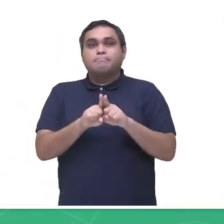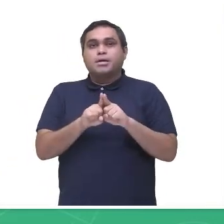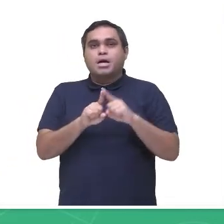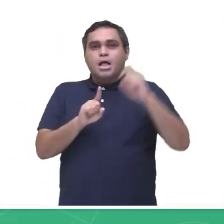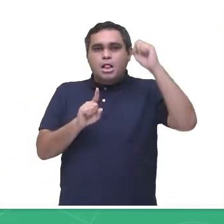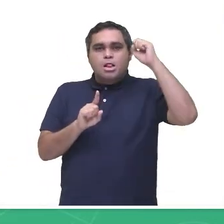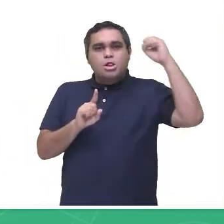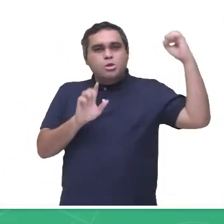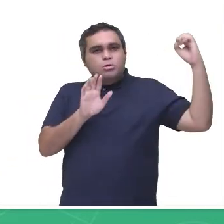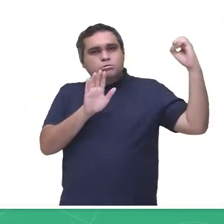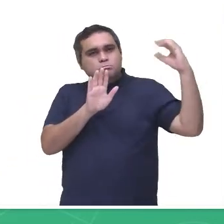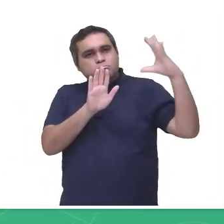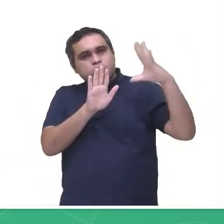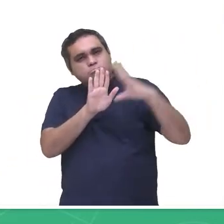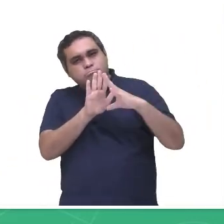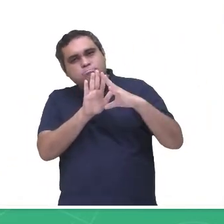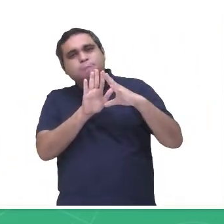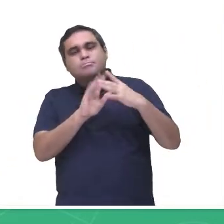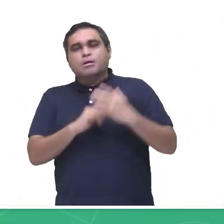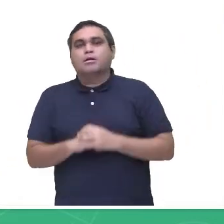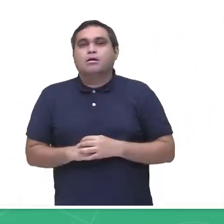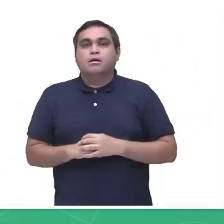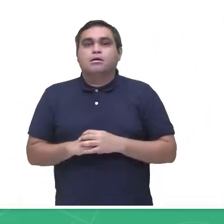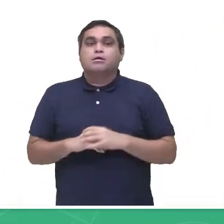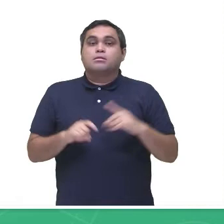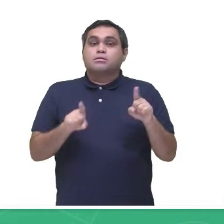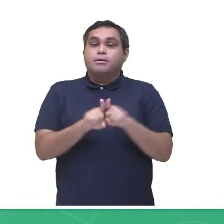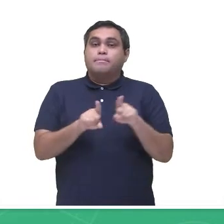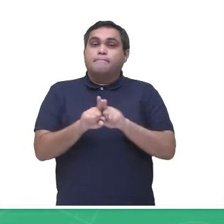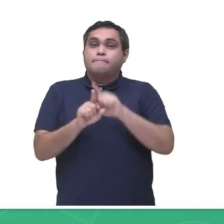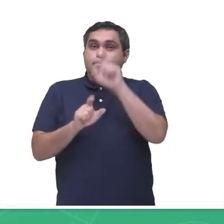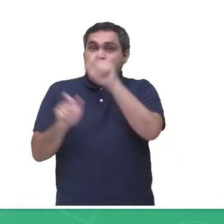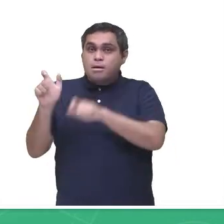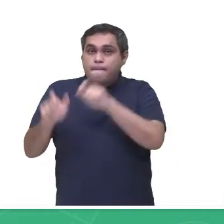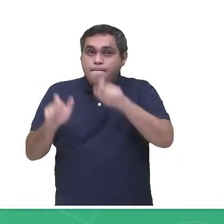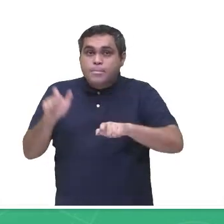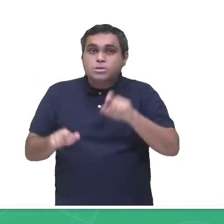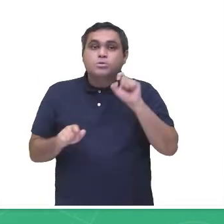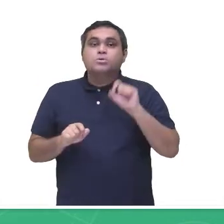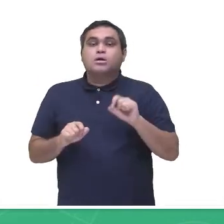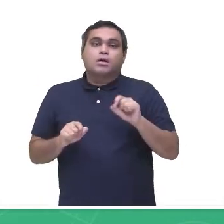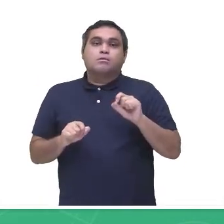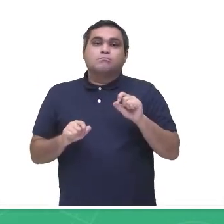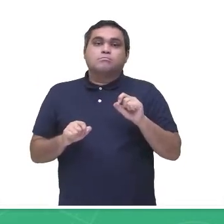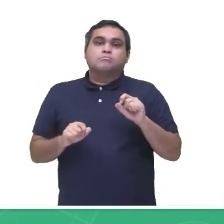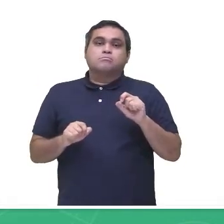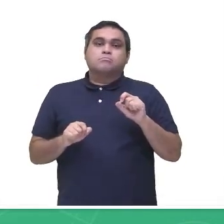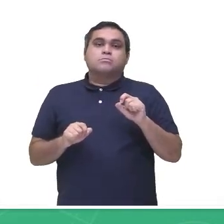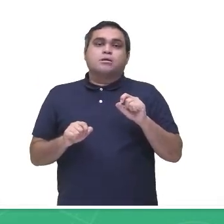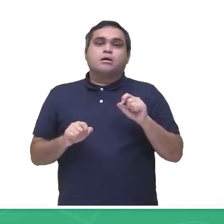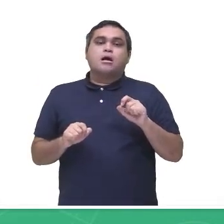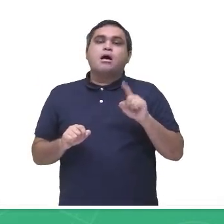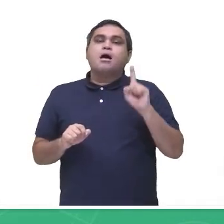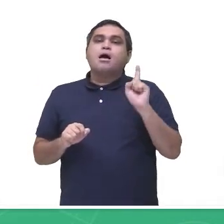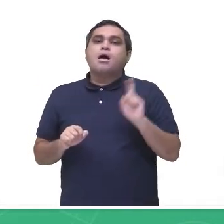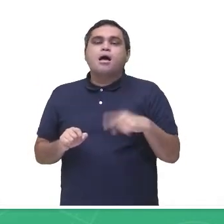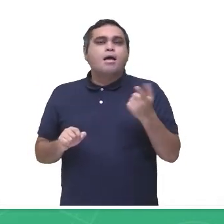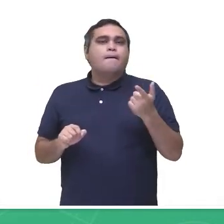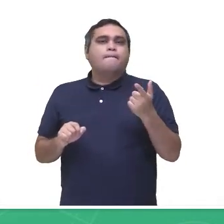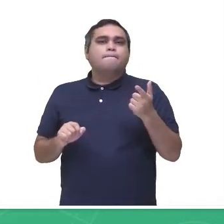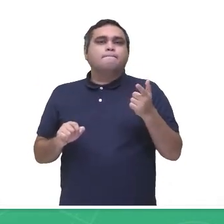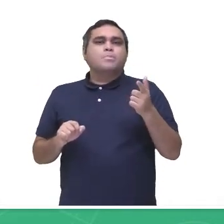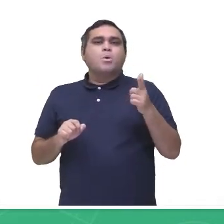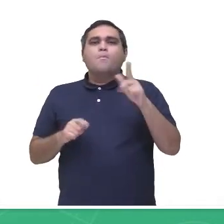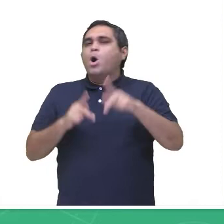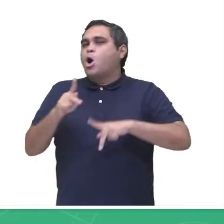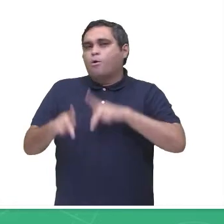você perceber, a questão dos personagens do que? Popular. Não é mais aqueles personagens que são,